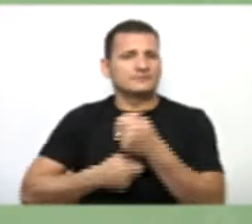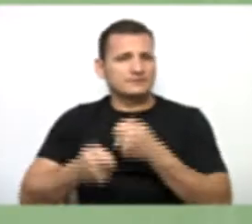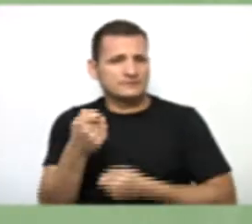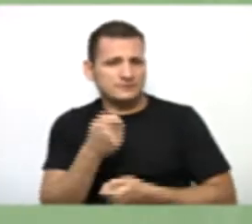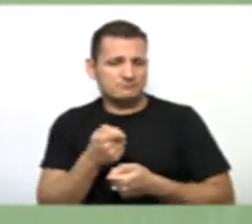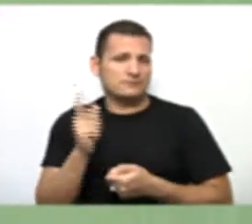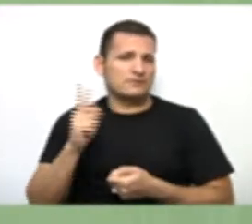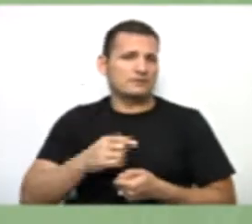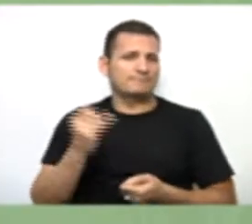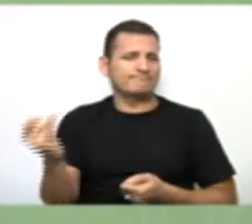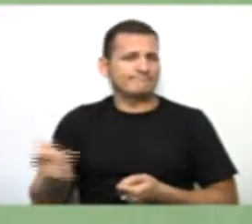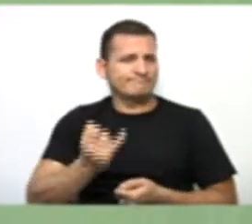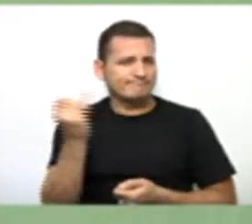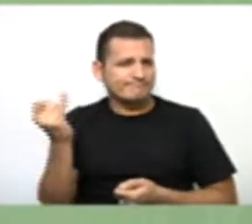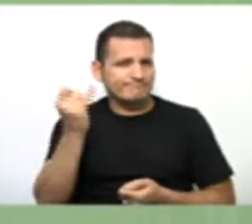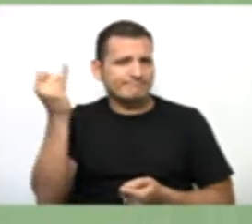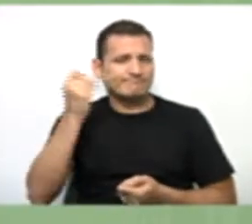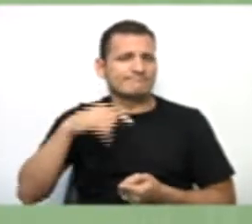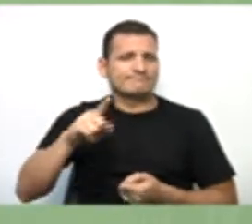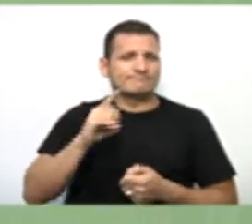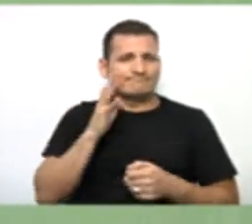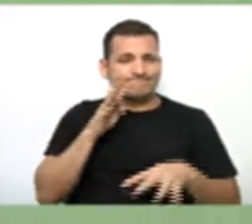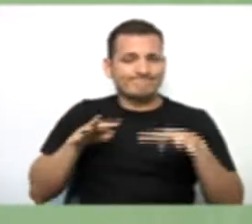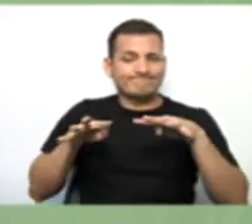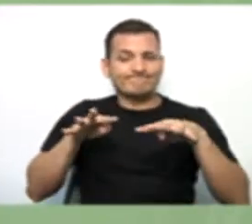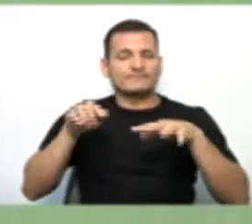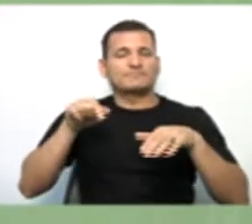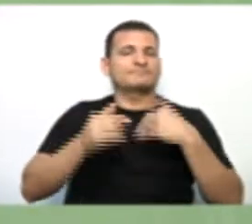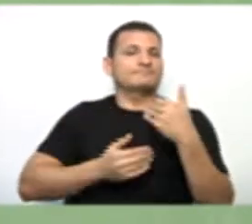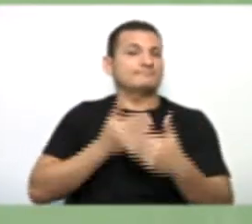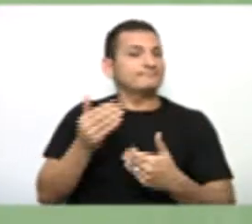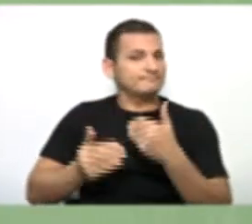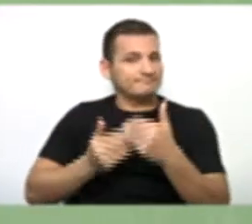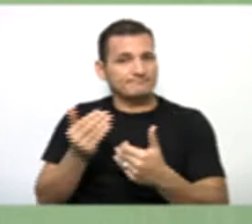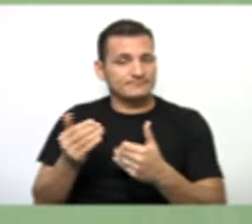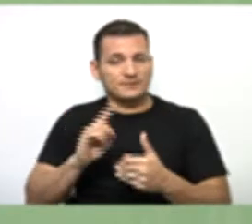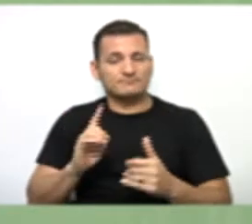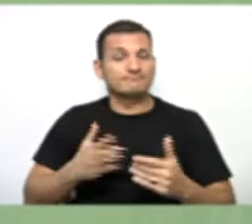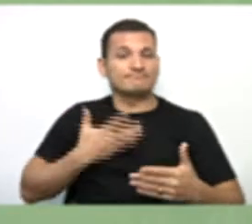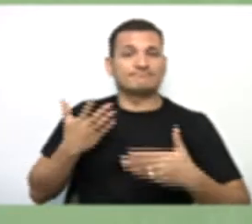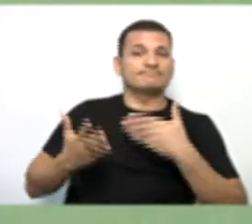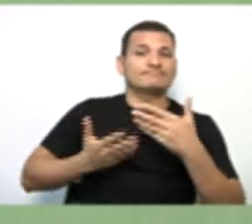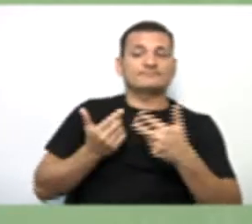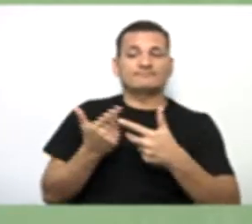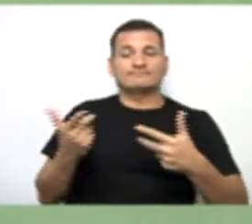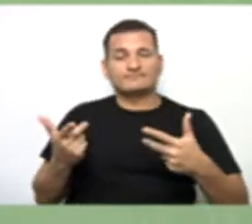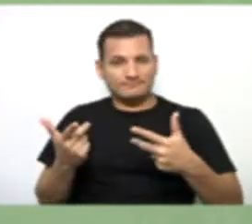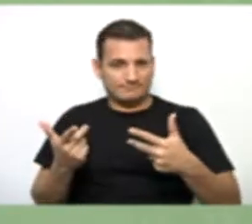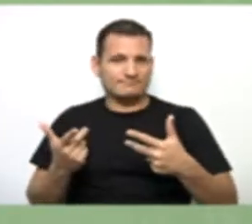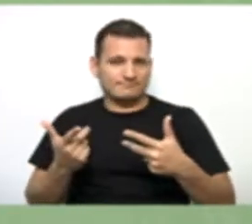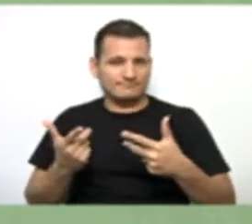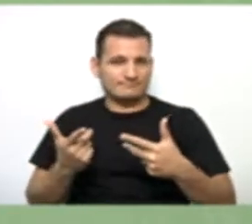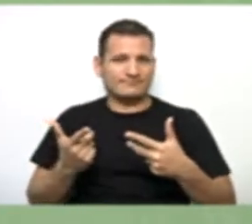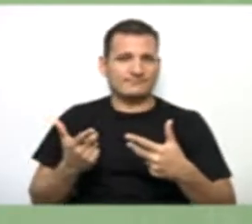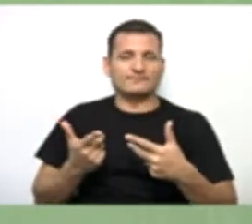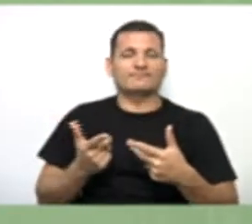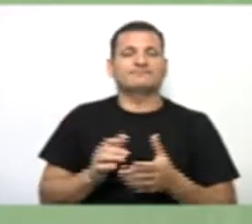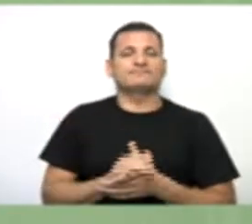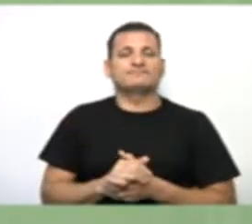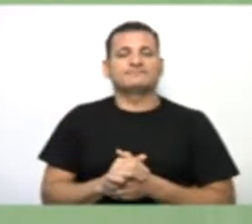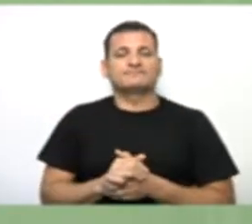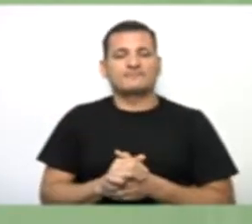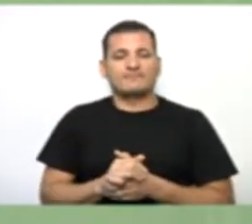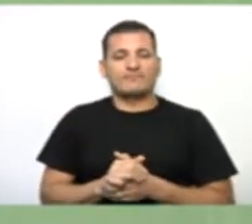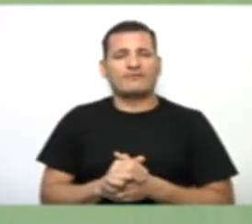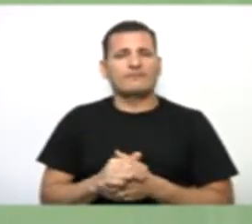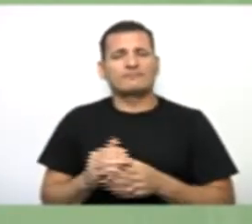é muito importante ficar atento aos processos, para não se surpreender no momento em que ela estiver